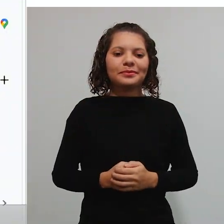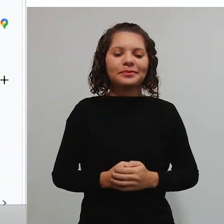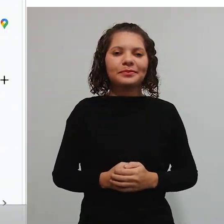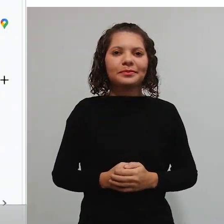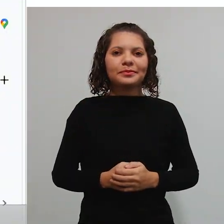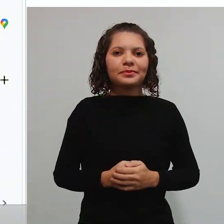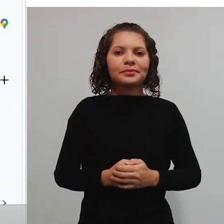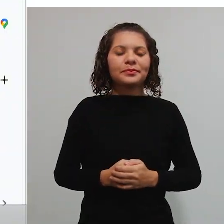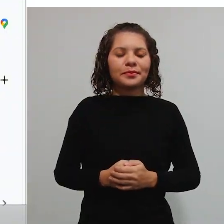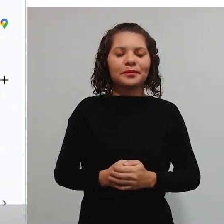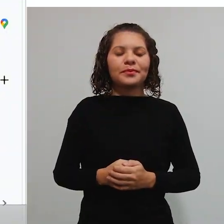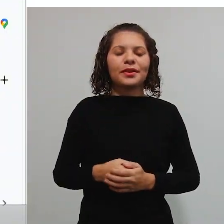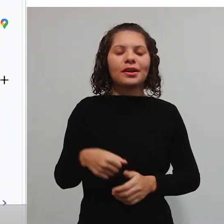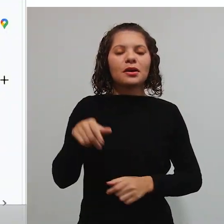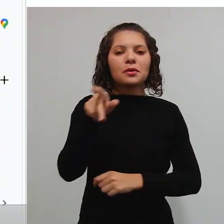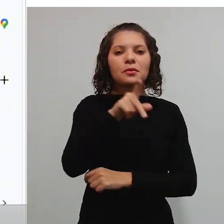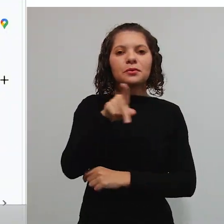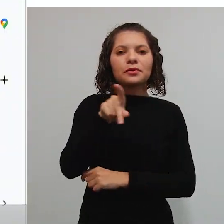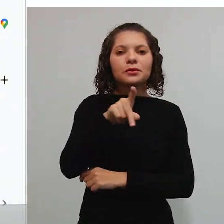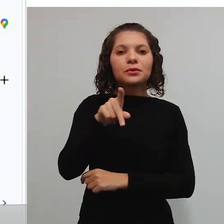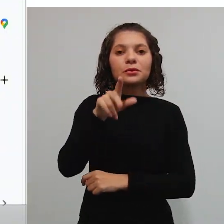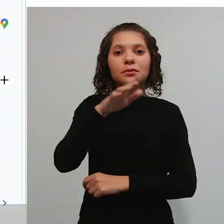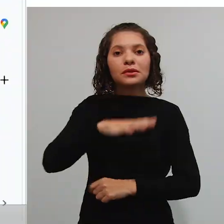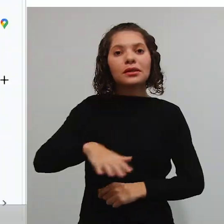da área de